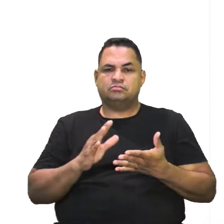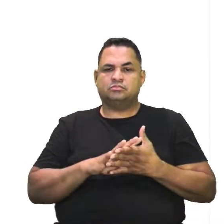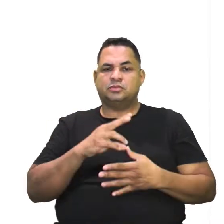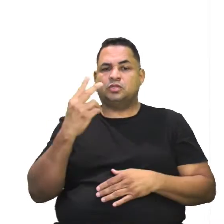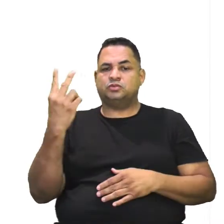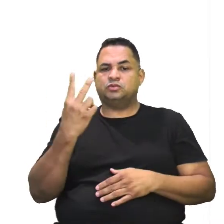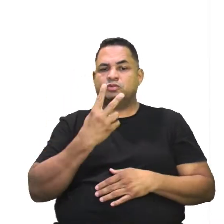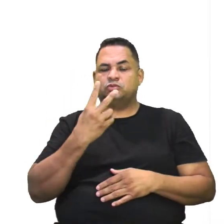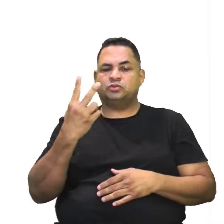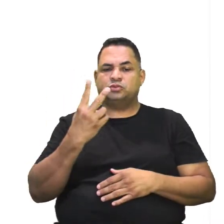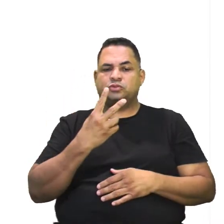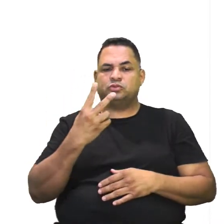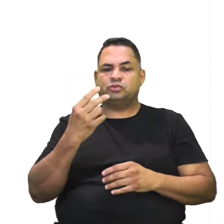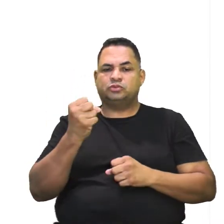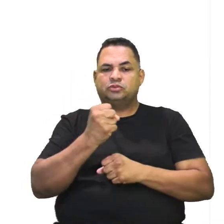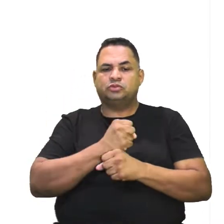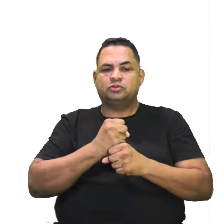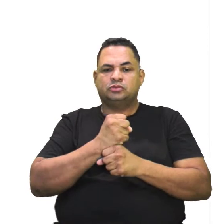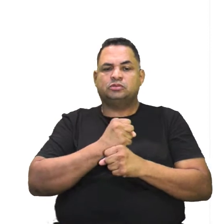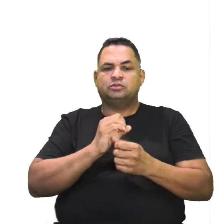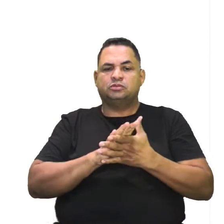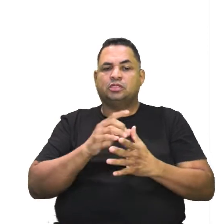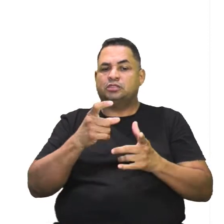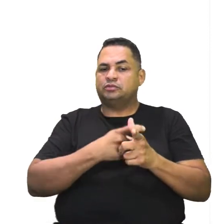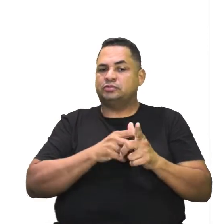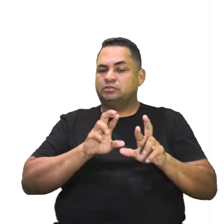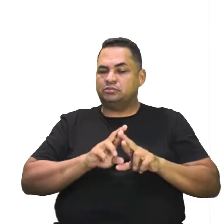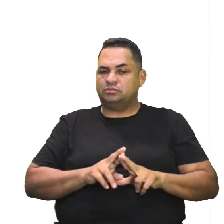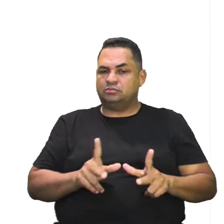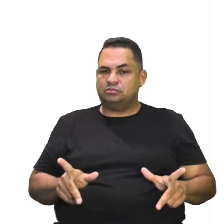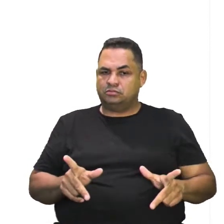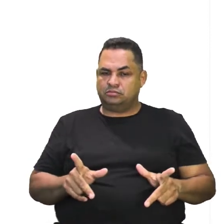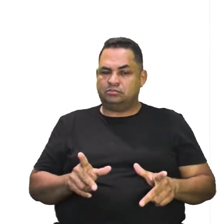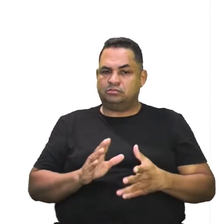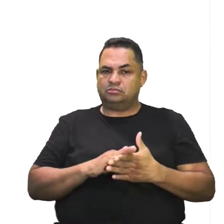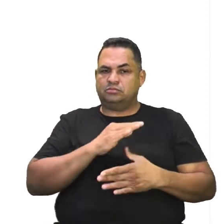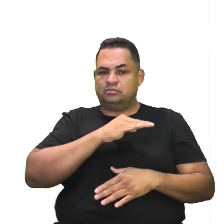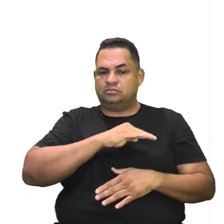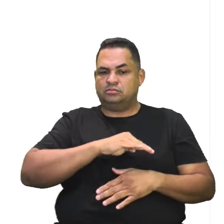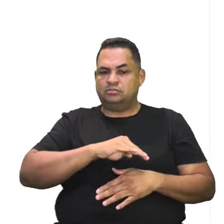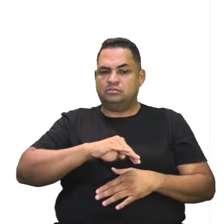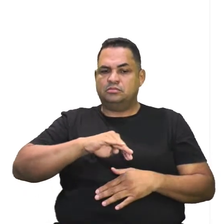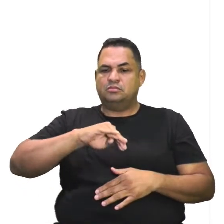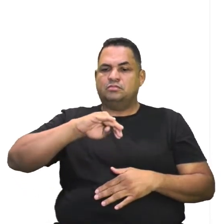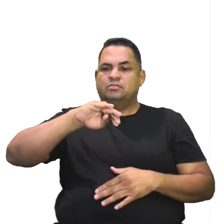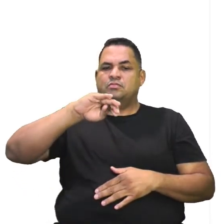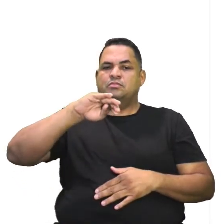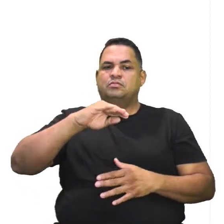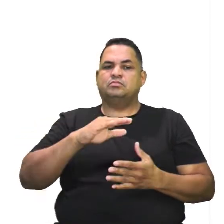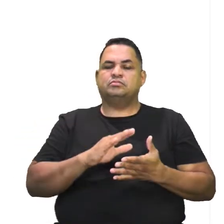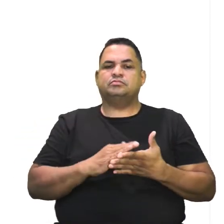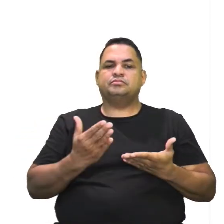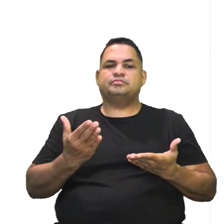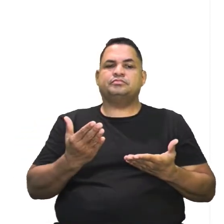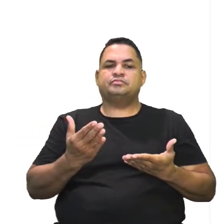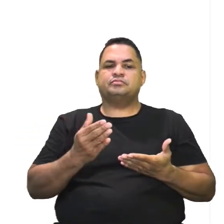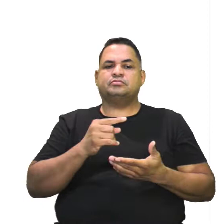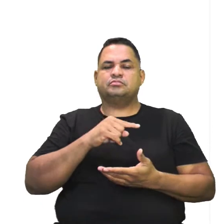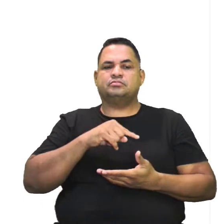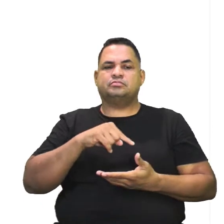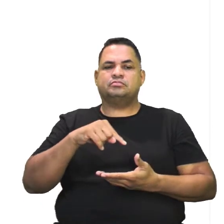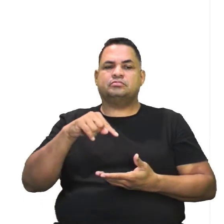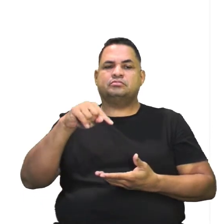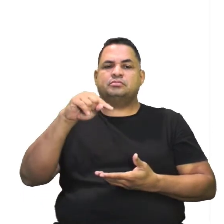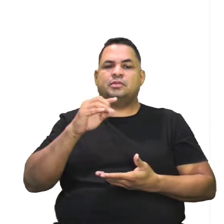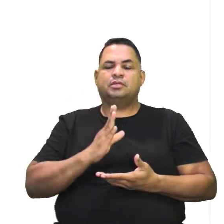No segundo ano, a dívida já é um pouquinho diferente. A reta começa a ficar ali mais para baixo e a curva